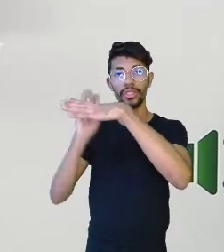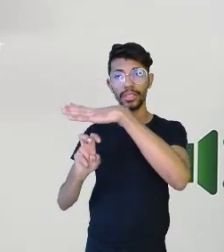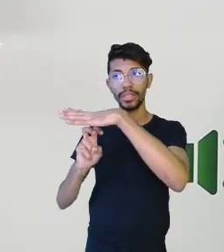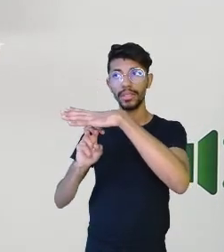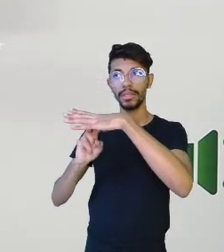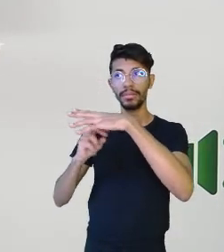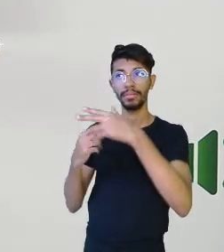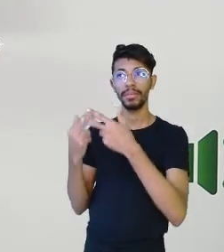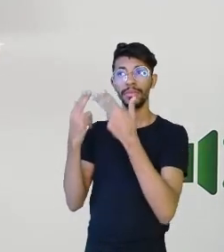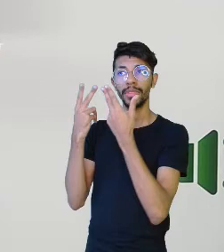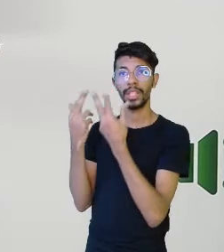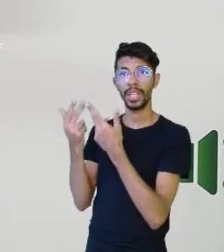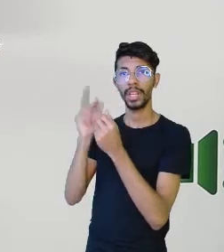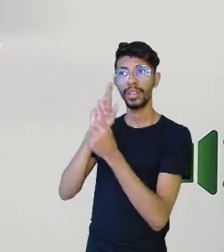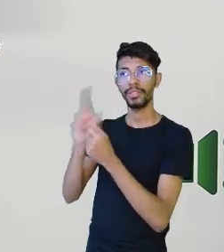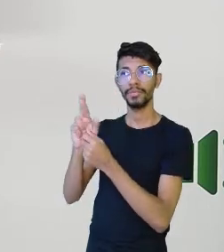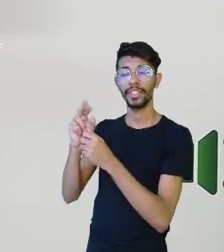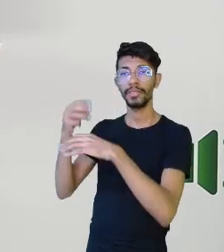é,